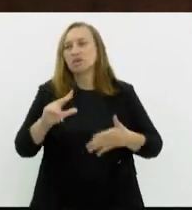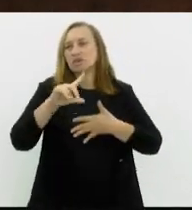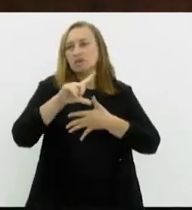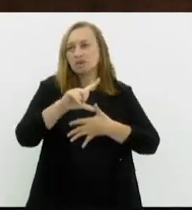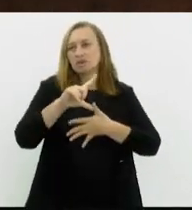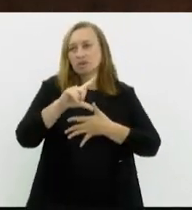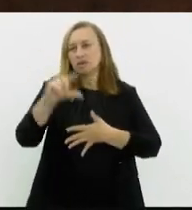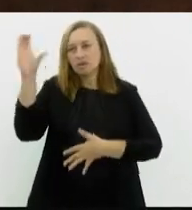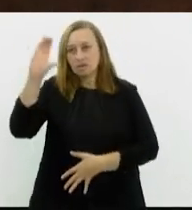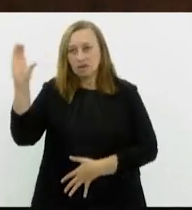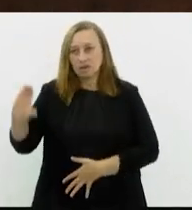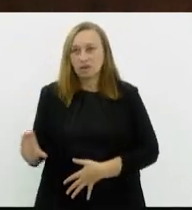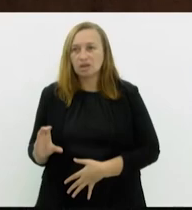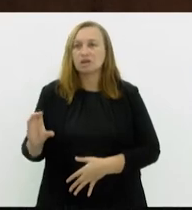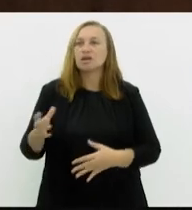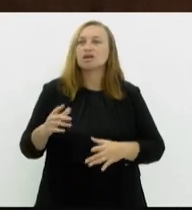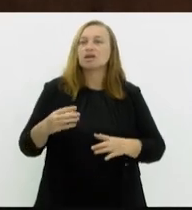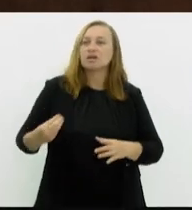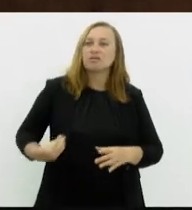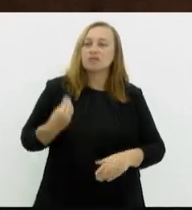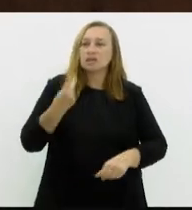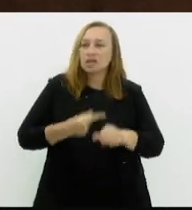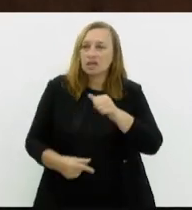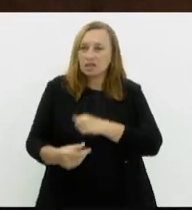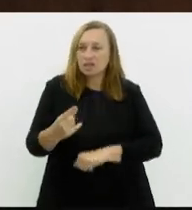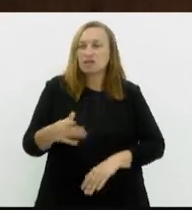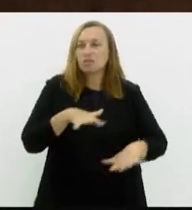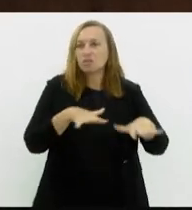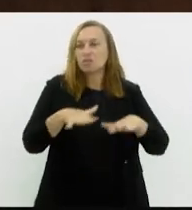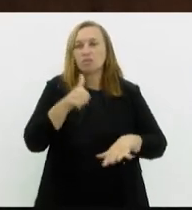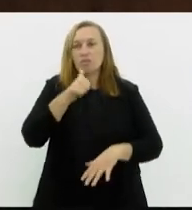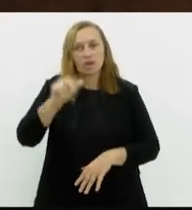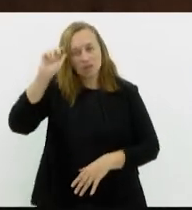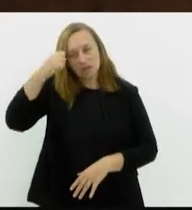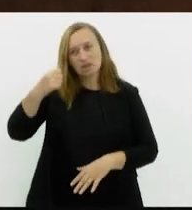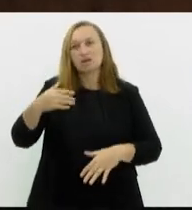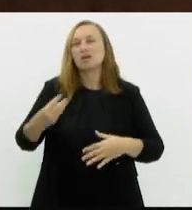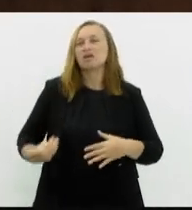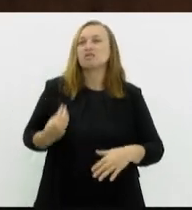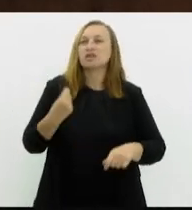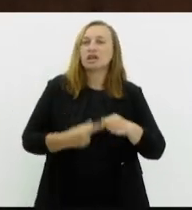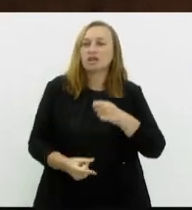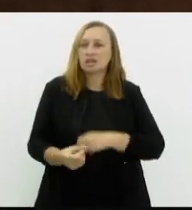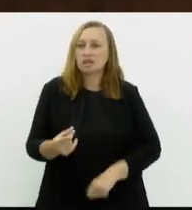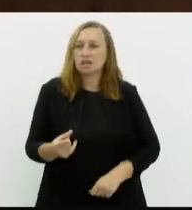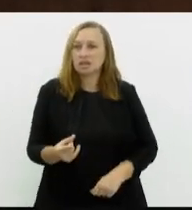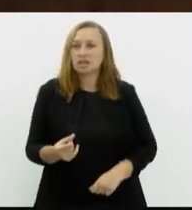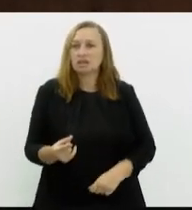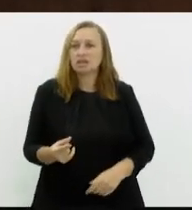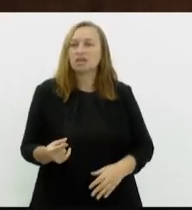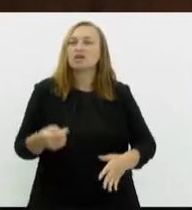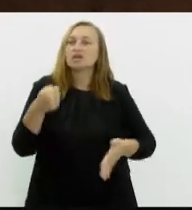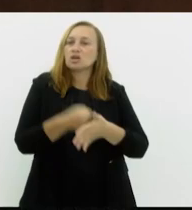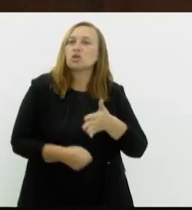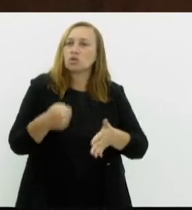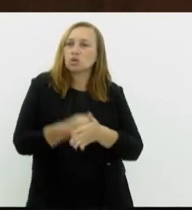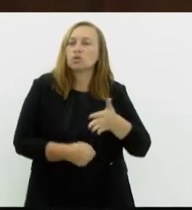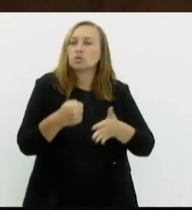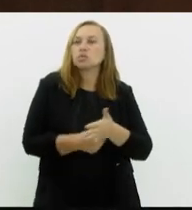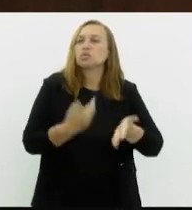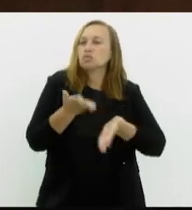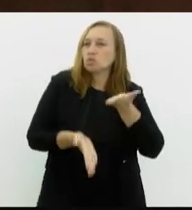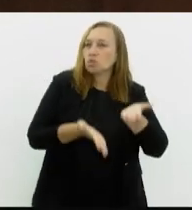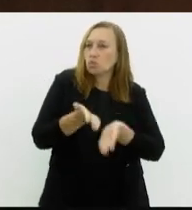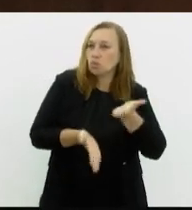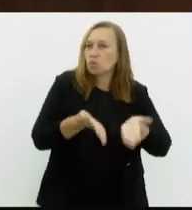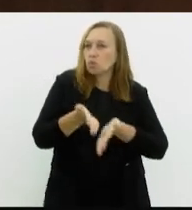e do Caribe. Então, vida longa ao movimento de mulheres negras, vida longa àquelas que lutam pelo cuidado,